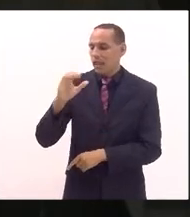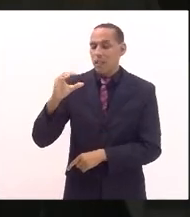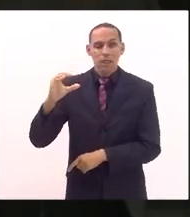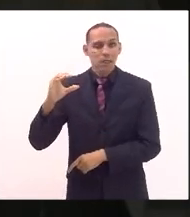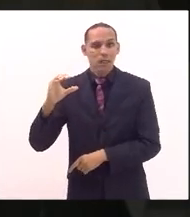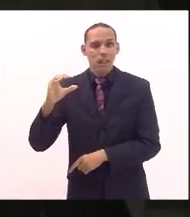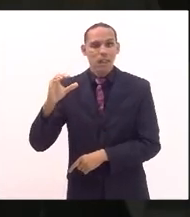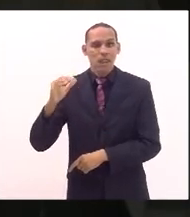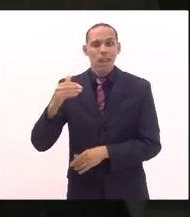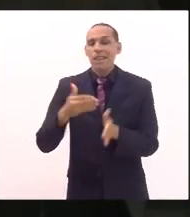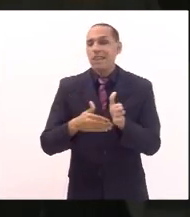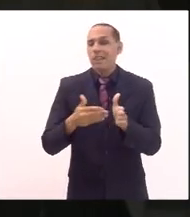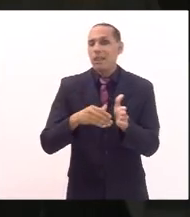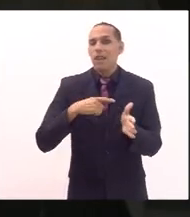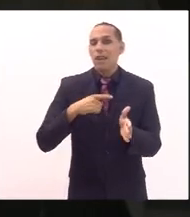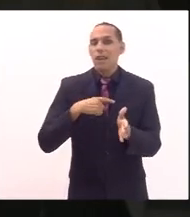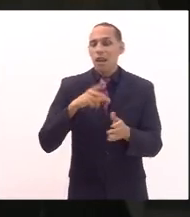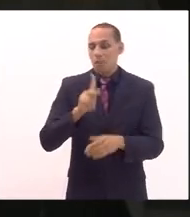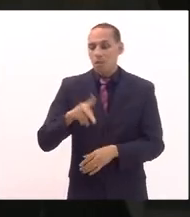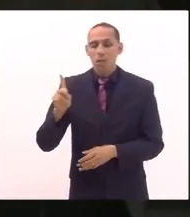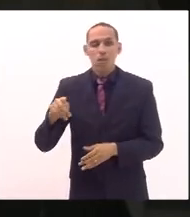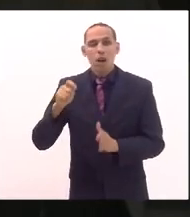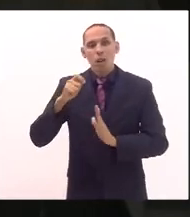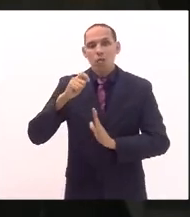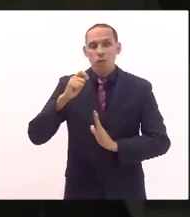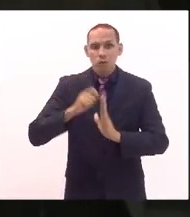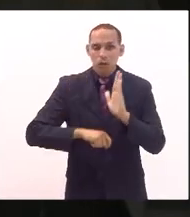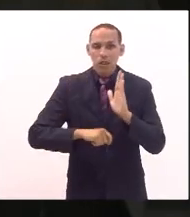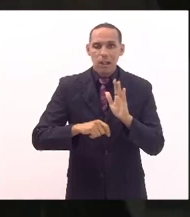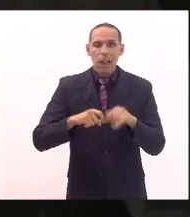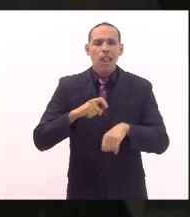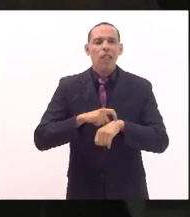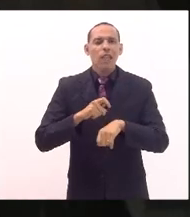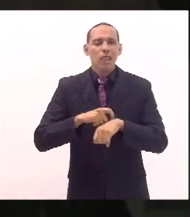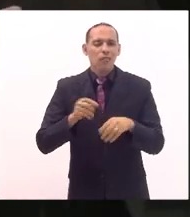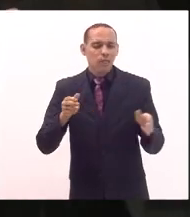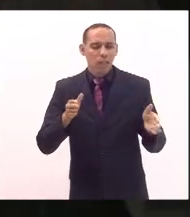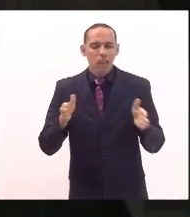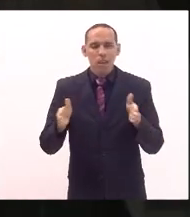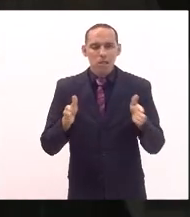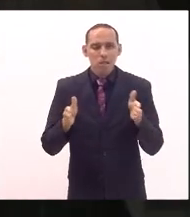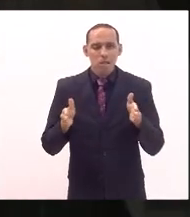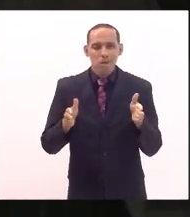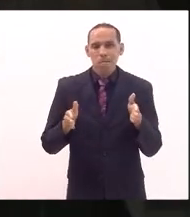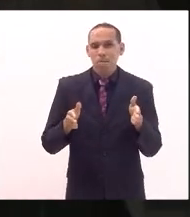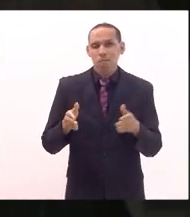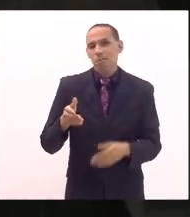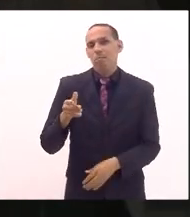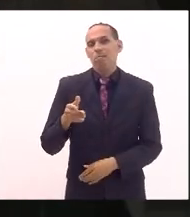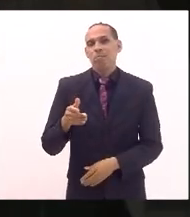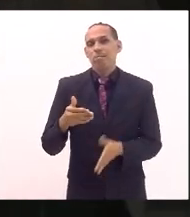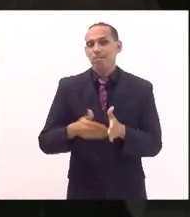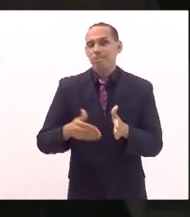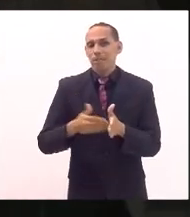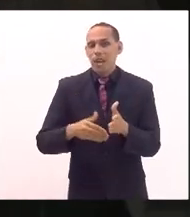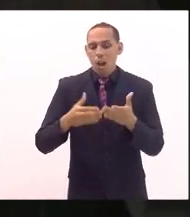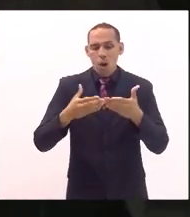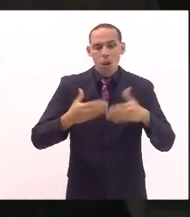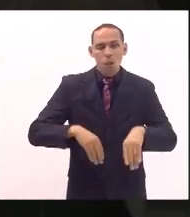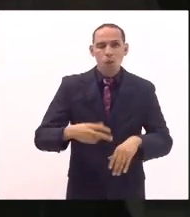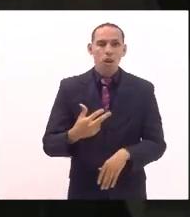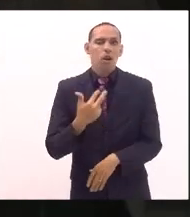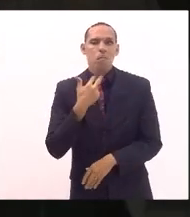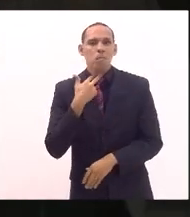limita a contratação de professores por tempo determinado Então como é que vai ser não pode nem contratar para o concurso público